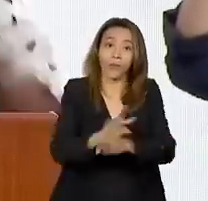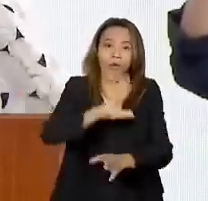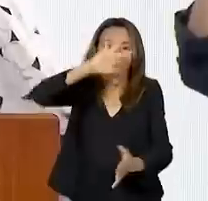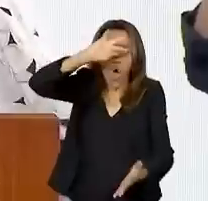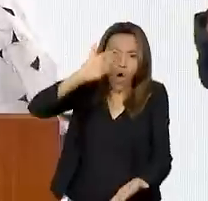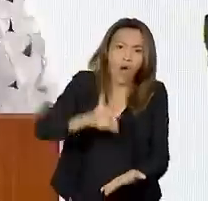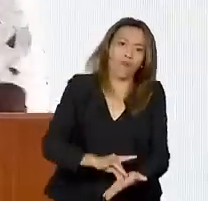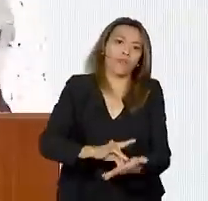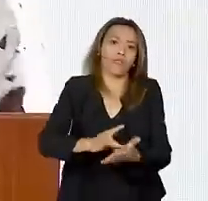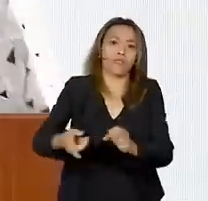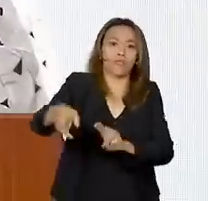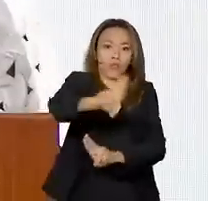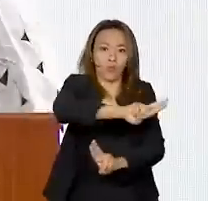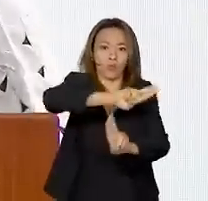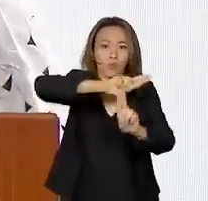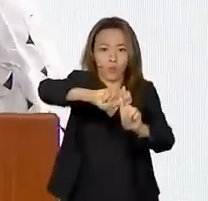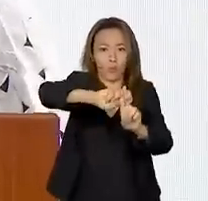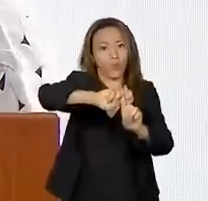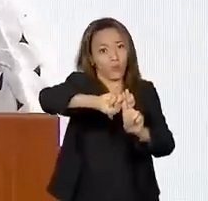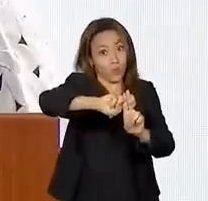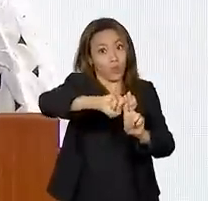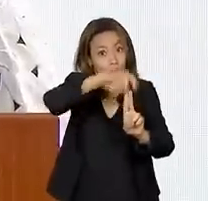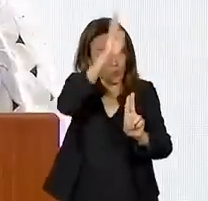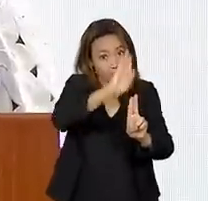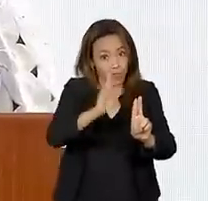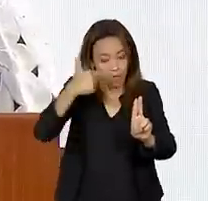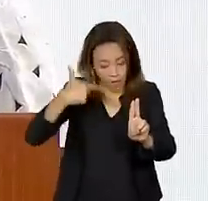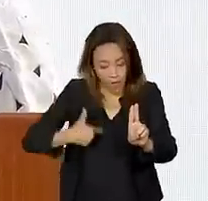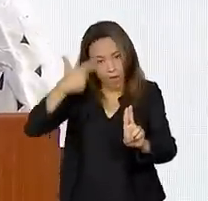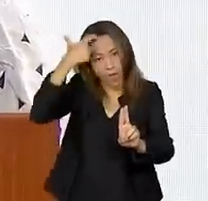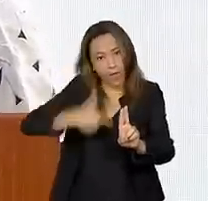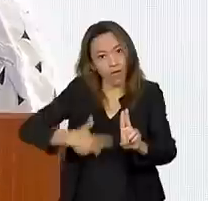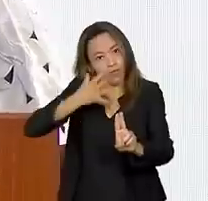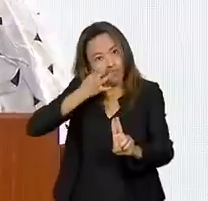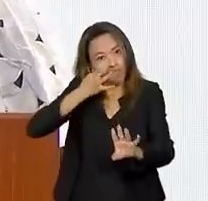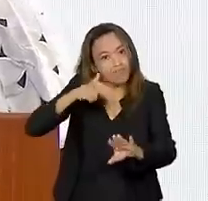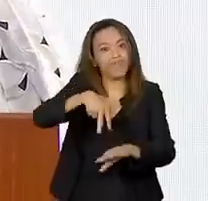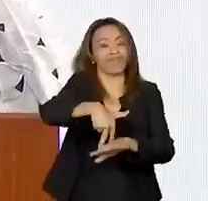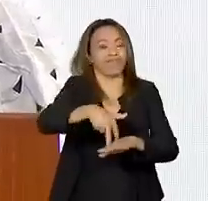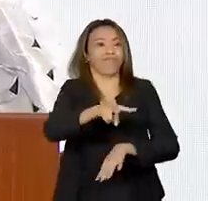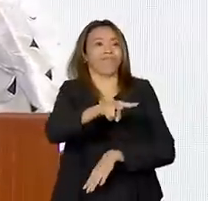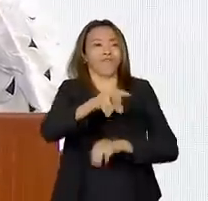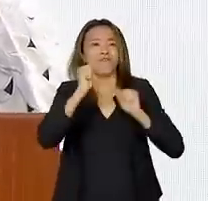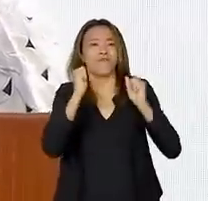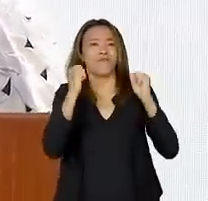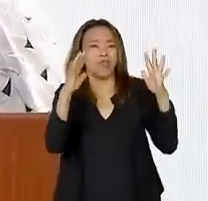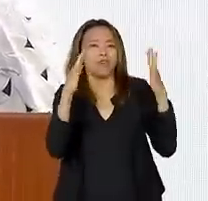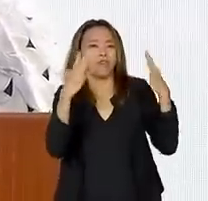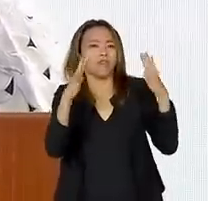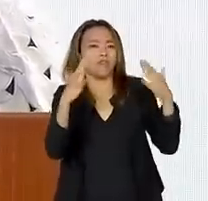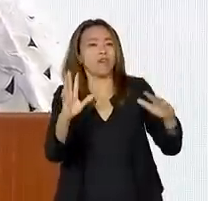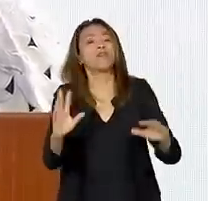aqui, eu estava presente, seu presidente. E viva o SUS!